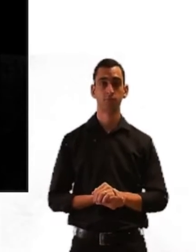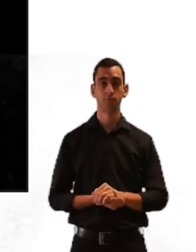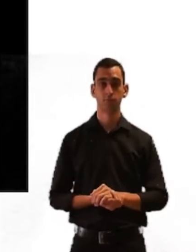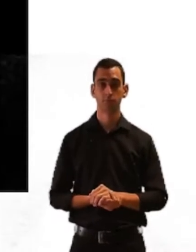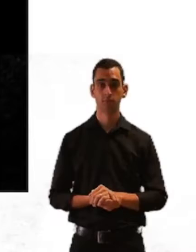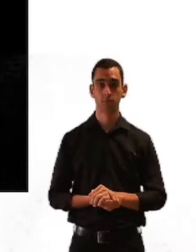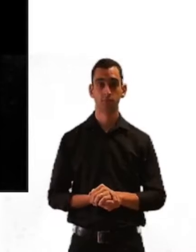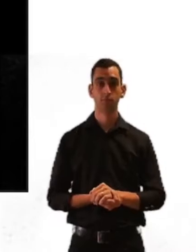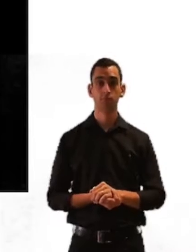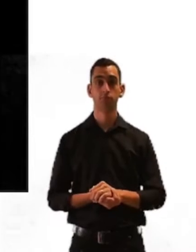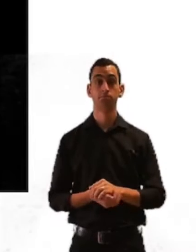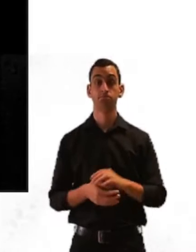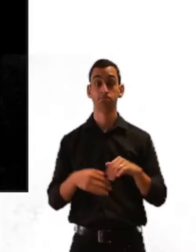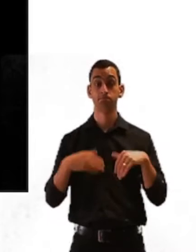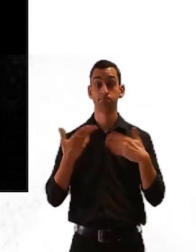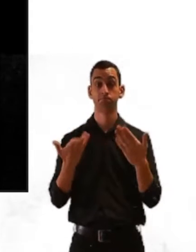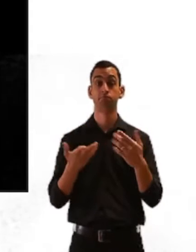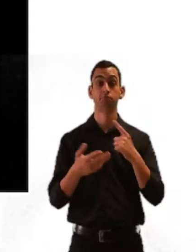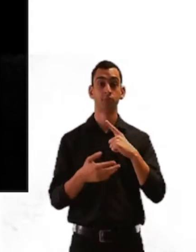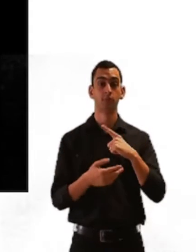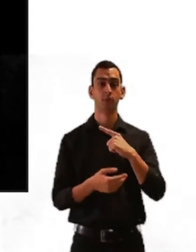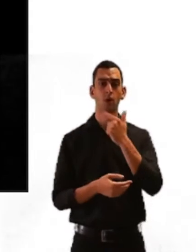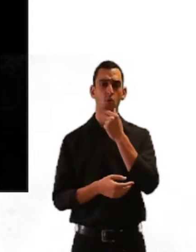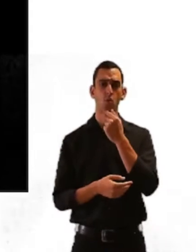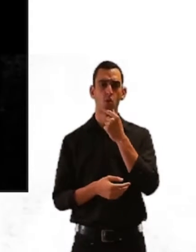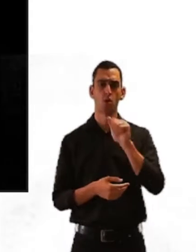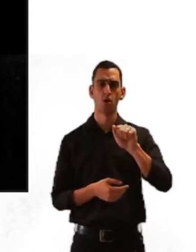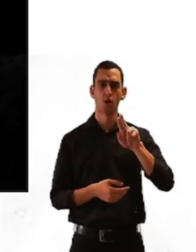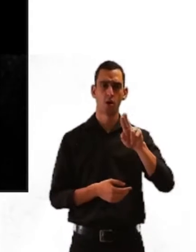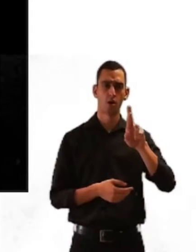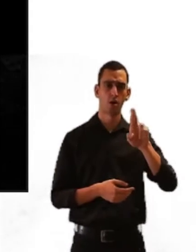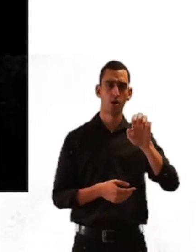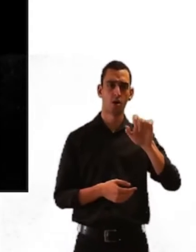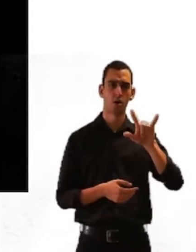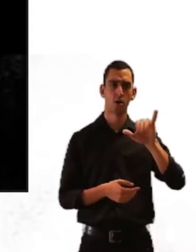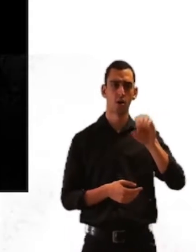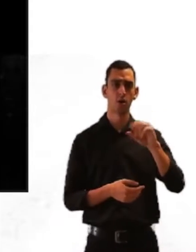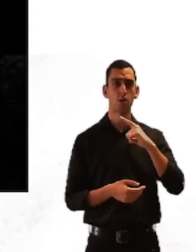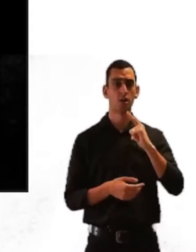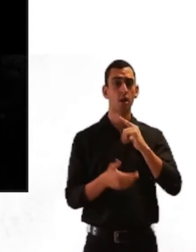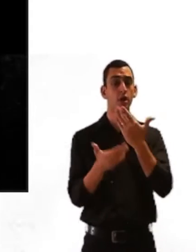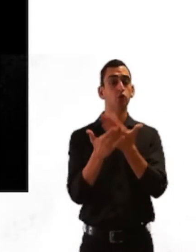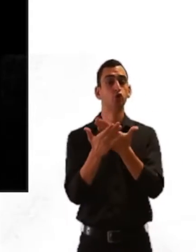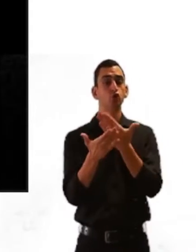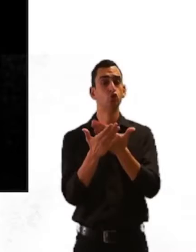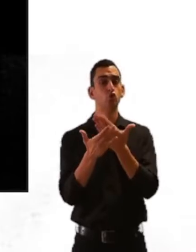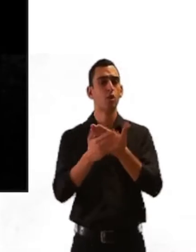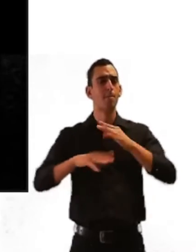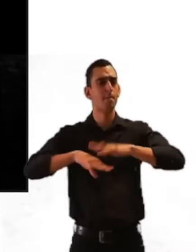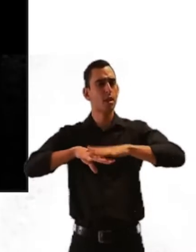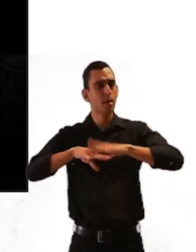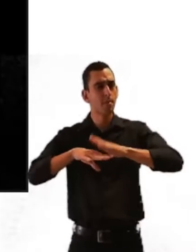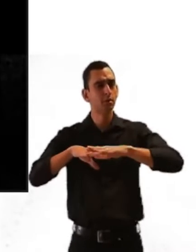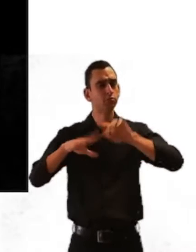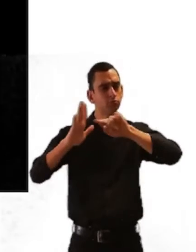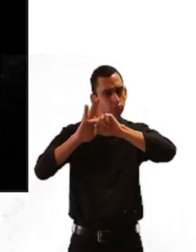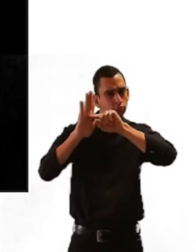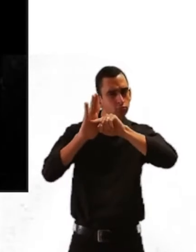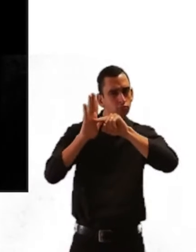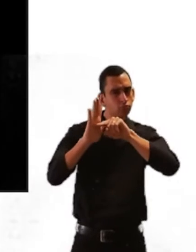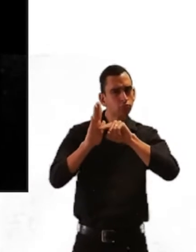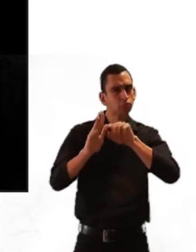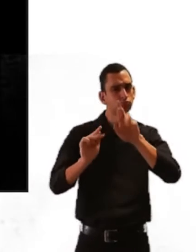um matemático, ele empregou para compreender a força do empuxo. Então, foi uma questão matemática, mas que a gente